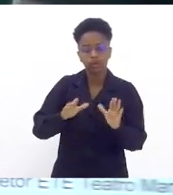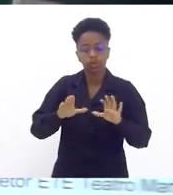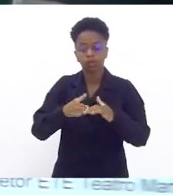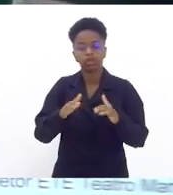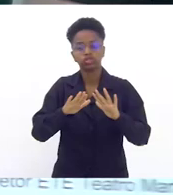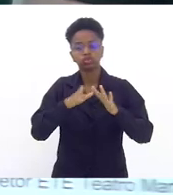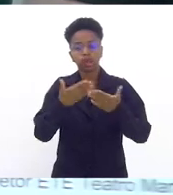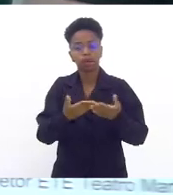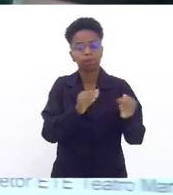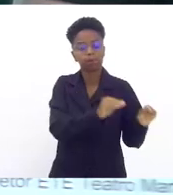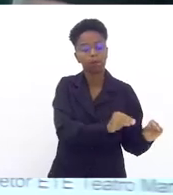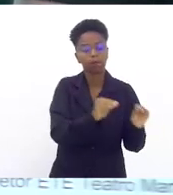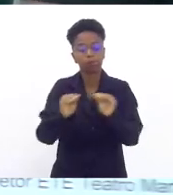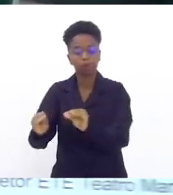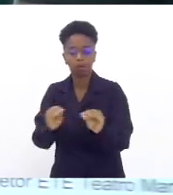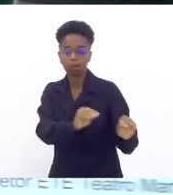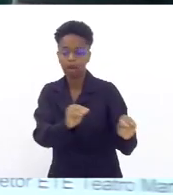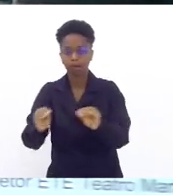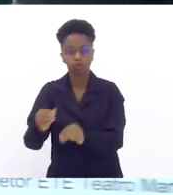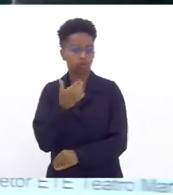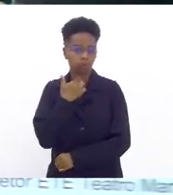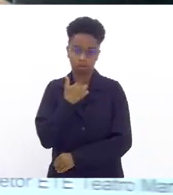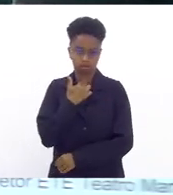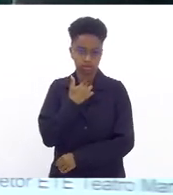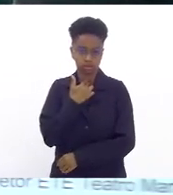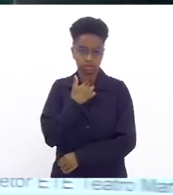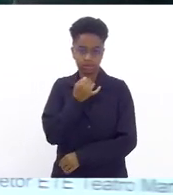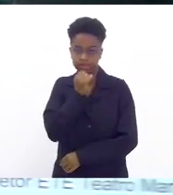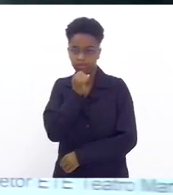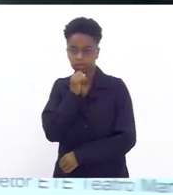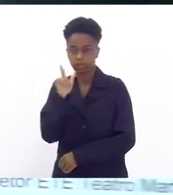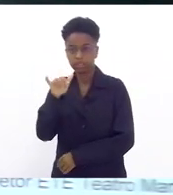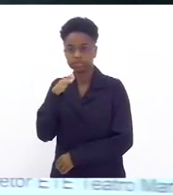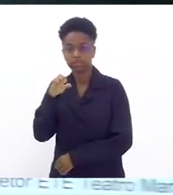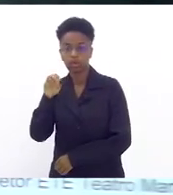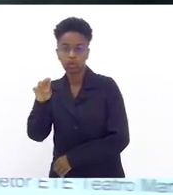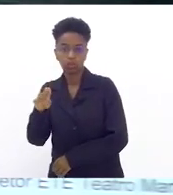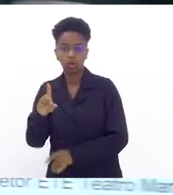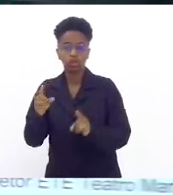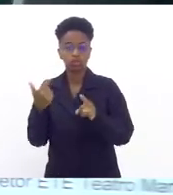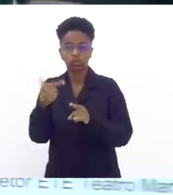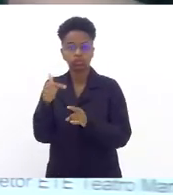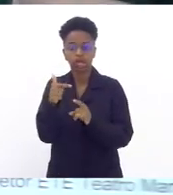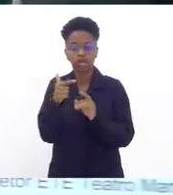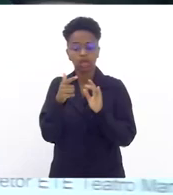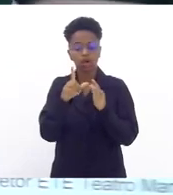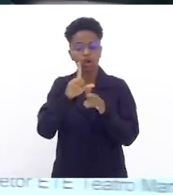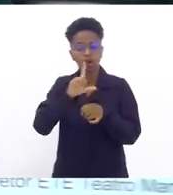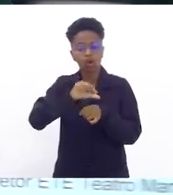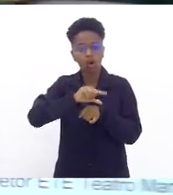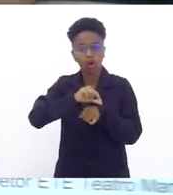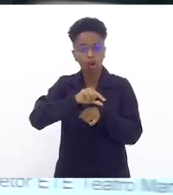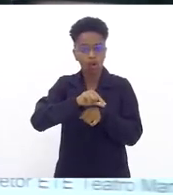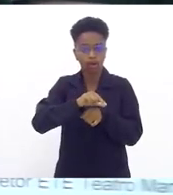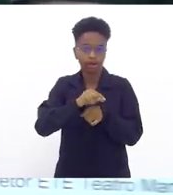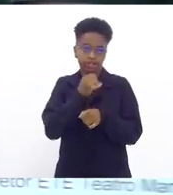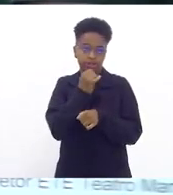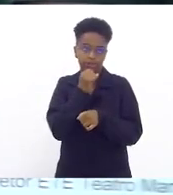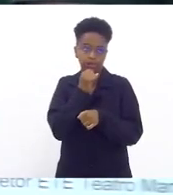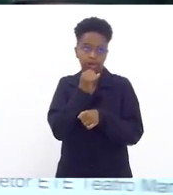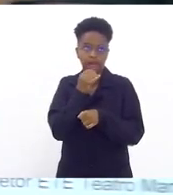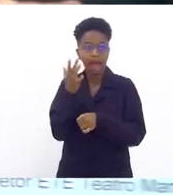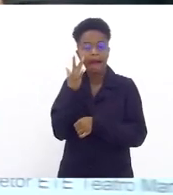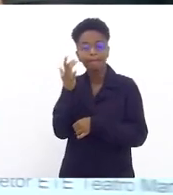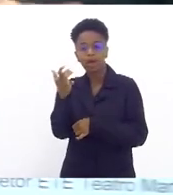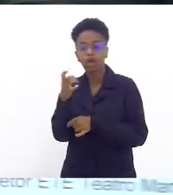em nômades eles não podem ir hoje para o Liceu não ter um cronograma de obras amanhã esse lugar que está